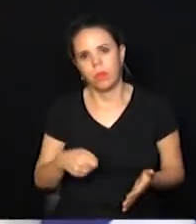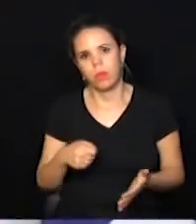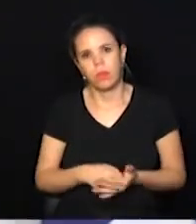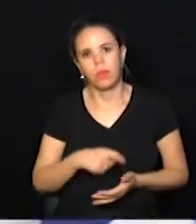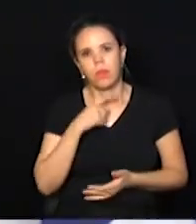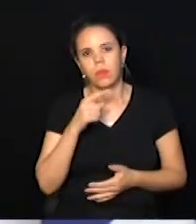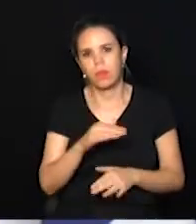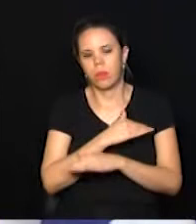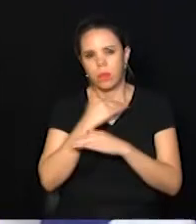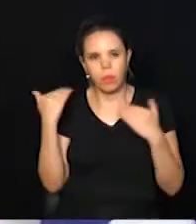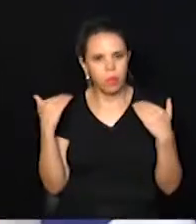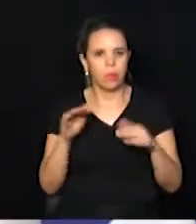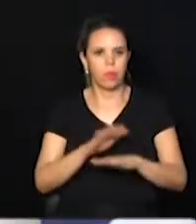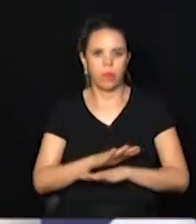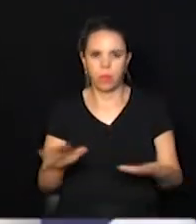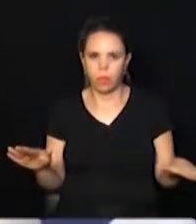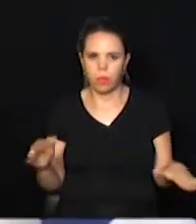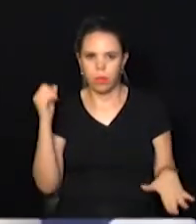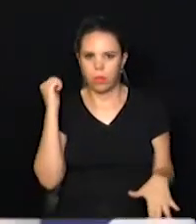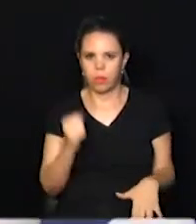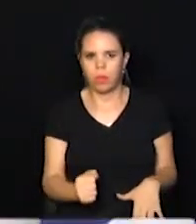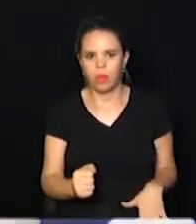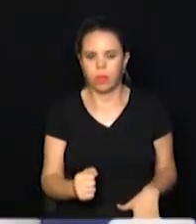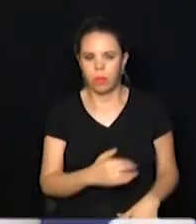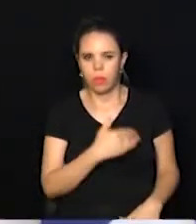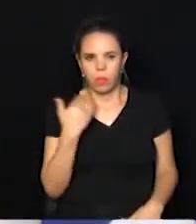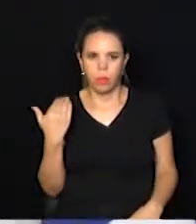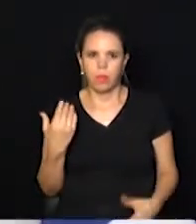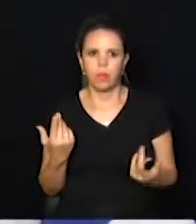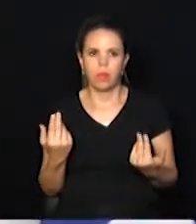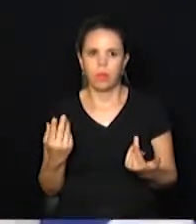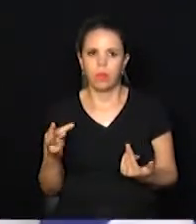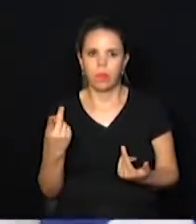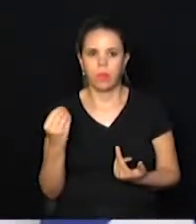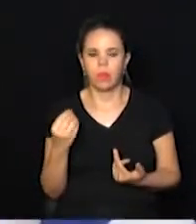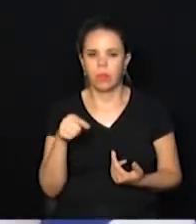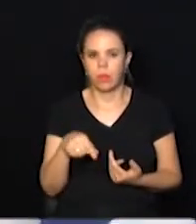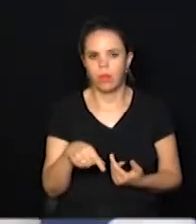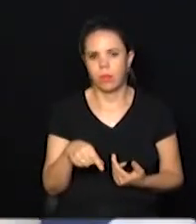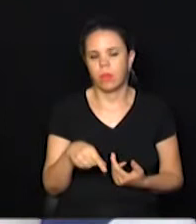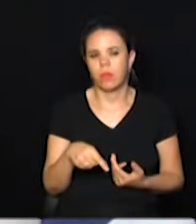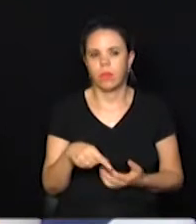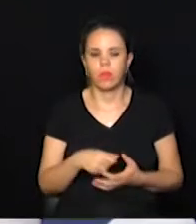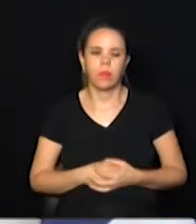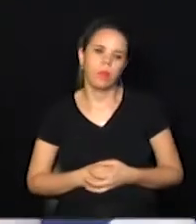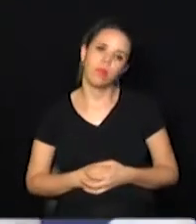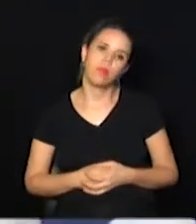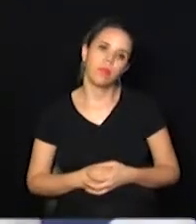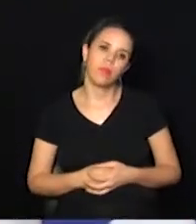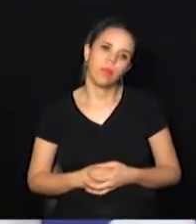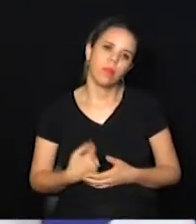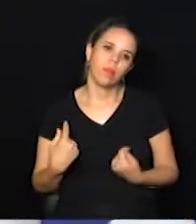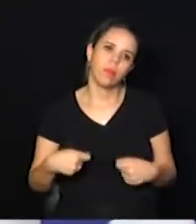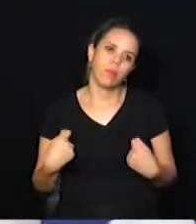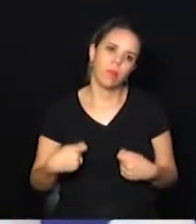ninguém morra, ninguém mate e ninguém morra, como aconteceu de matarem o Toninho. Nós